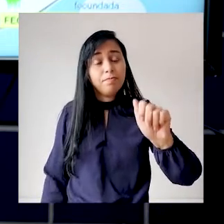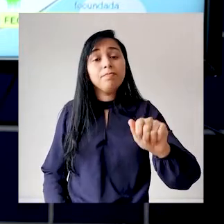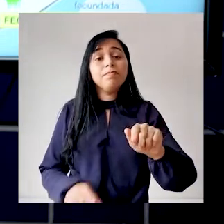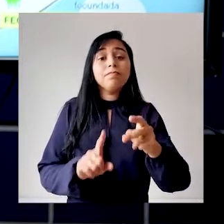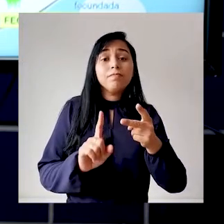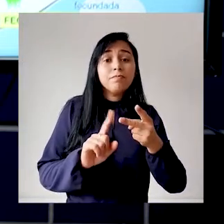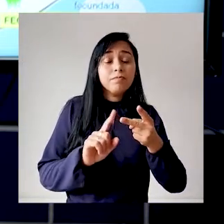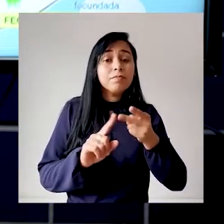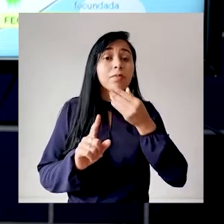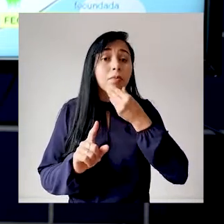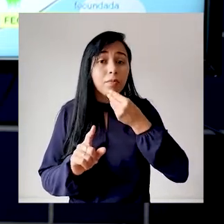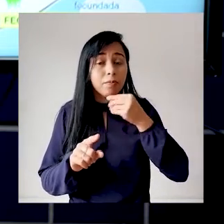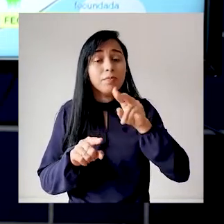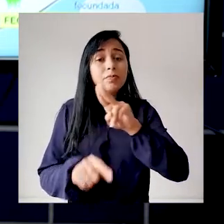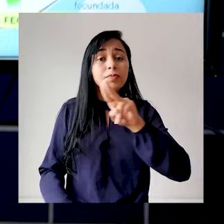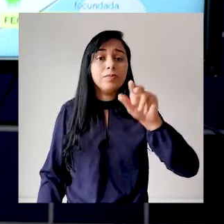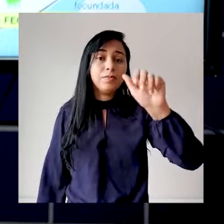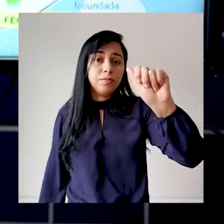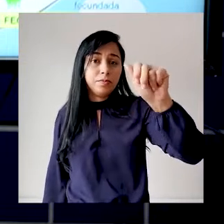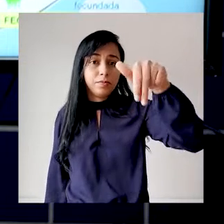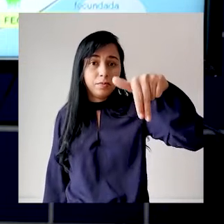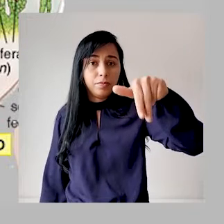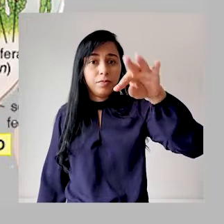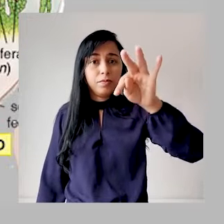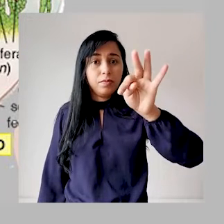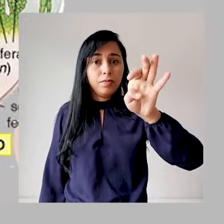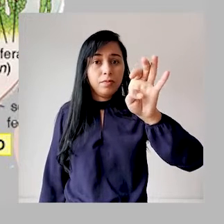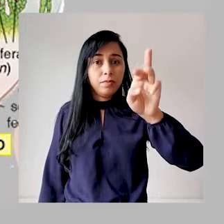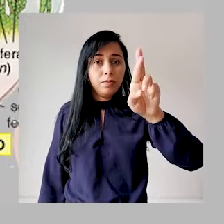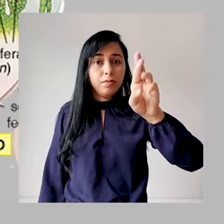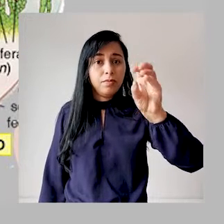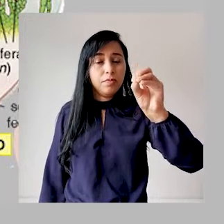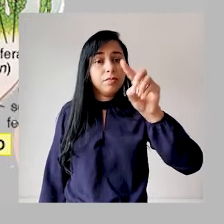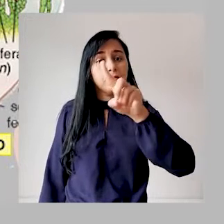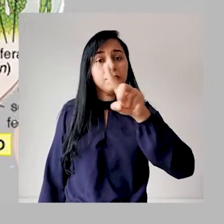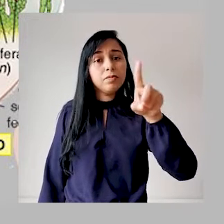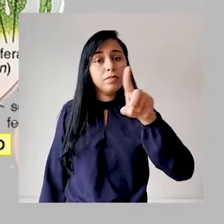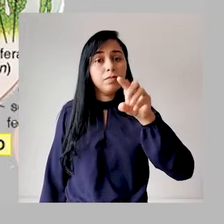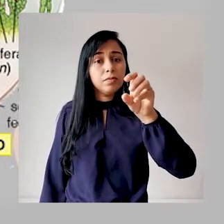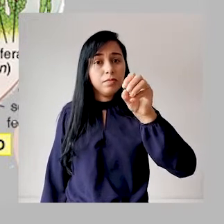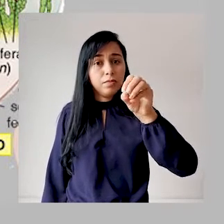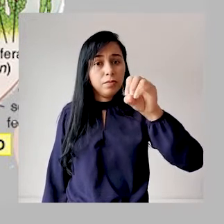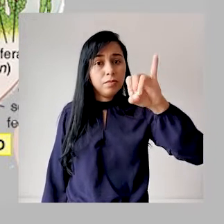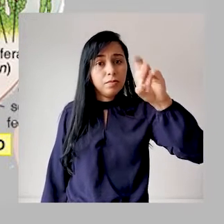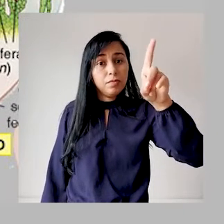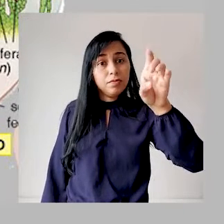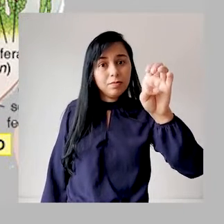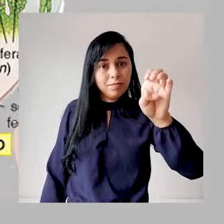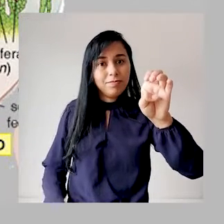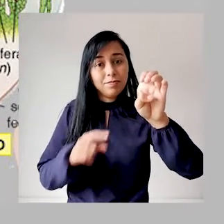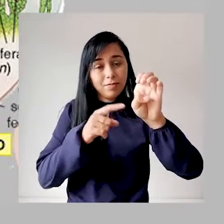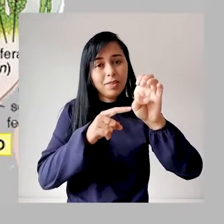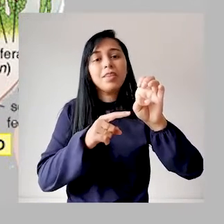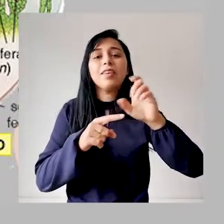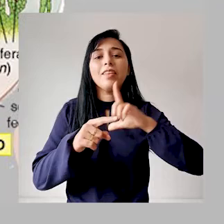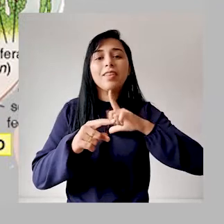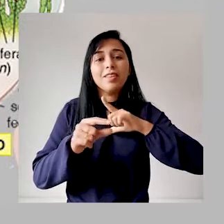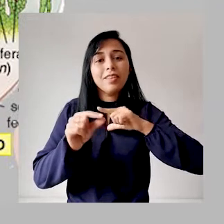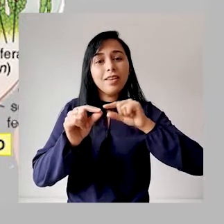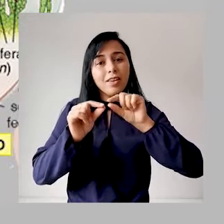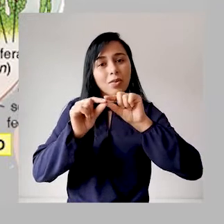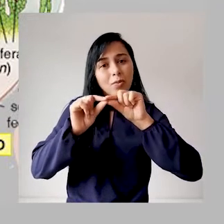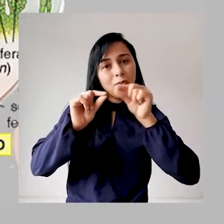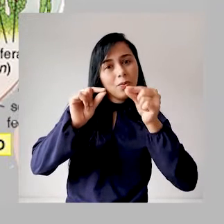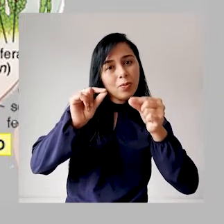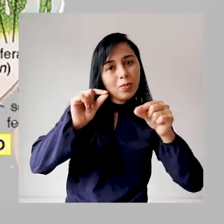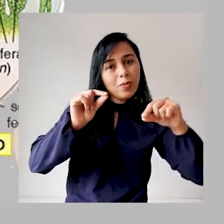masculino forma o anterozoide. O anterozoide tem flagelos que se movimentam na